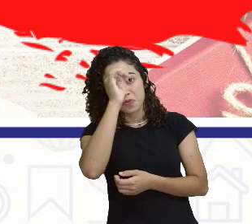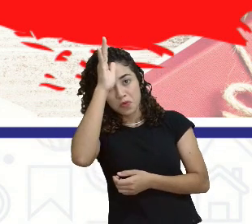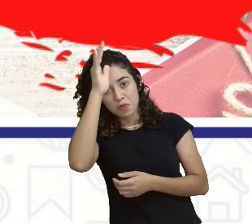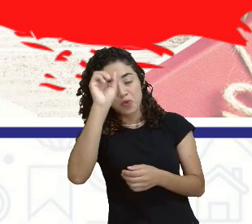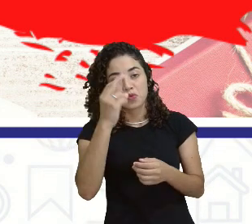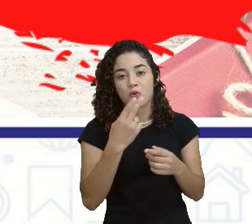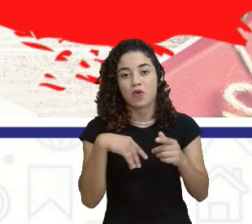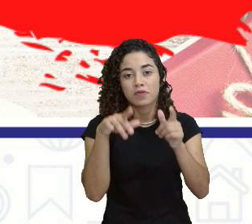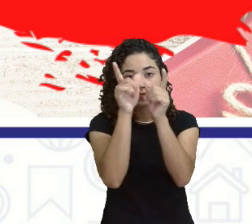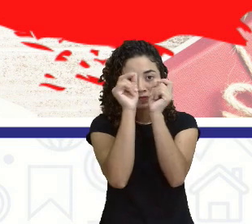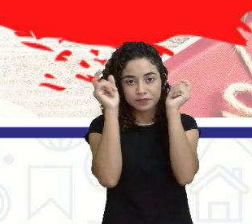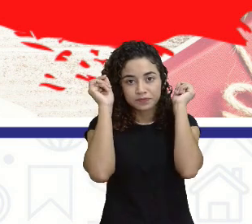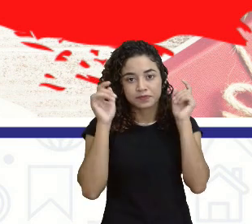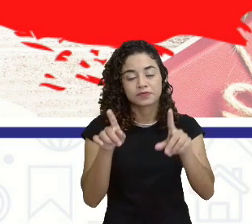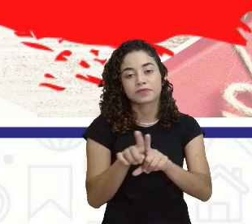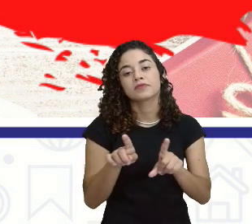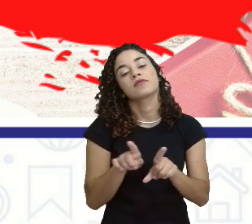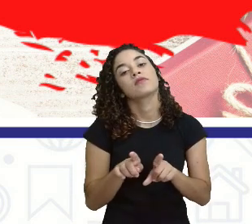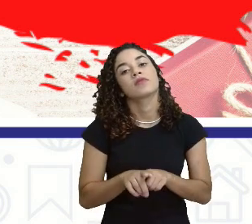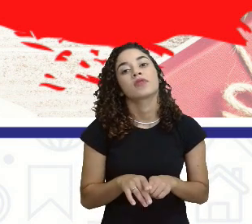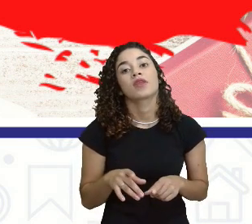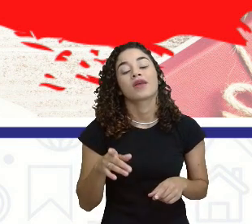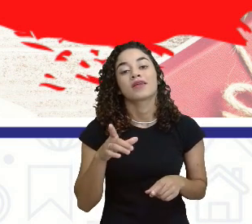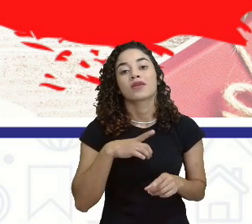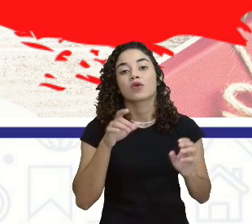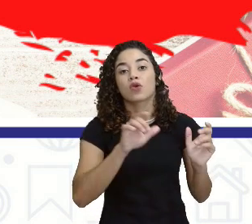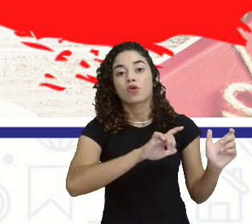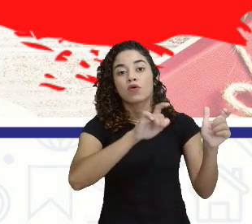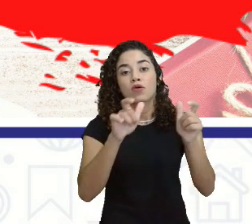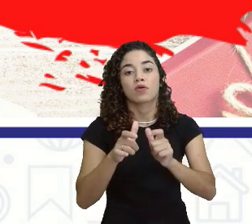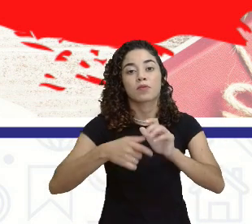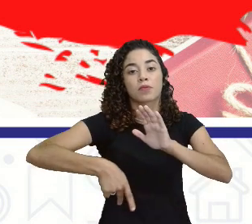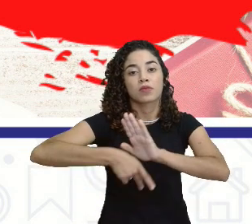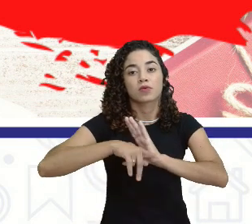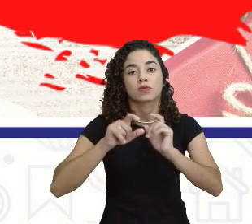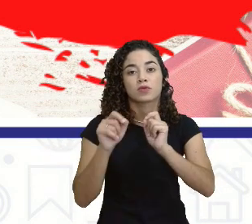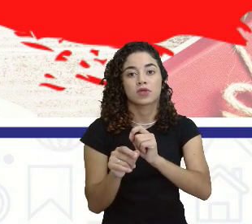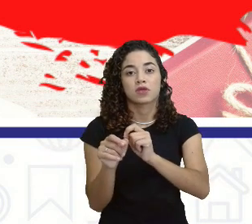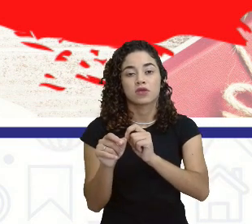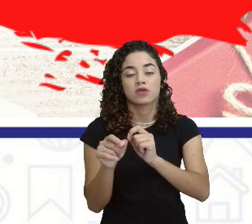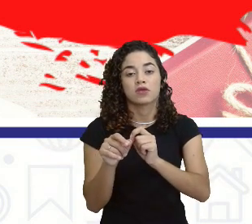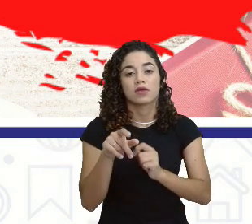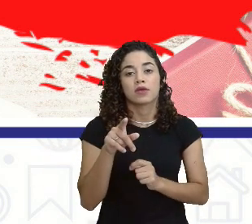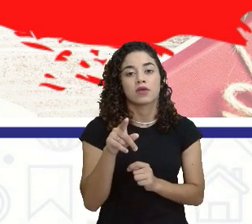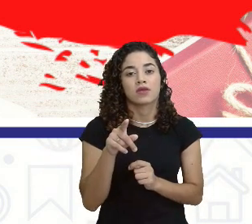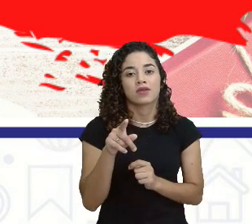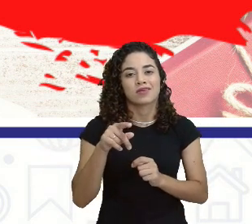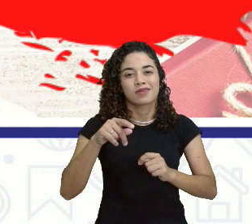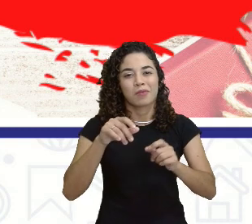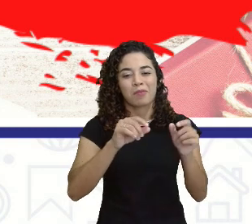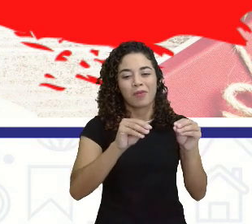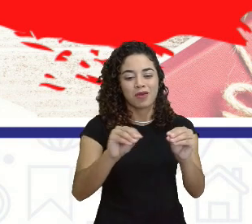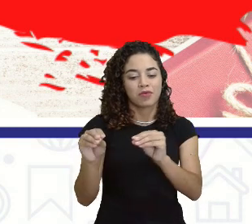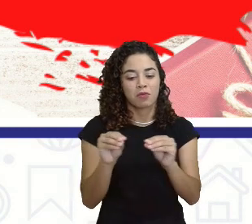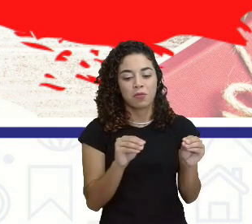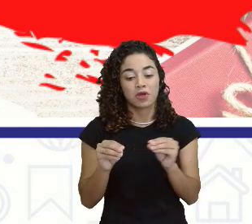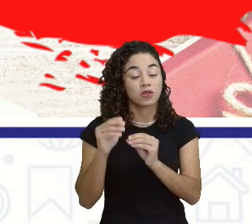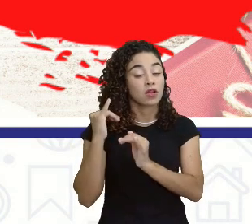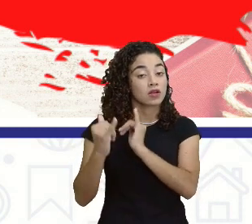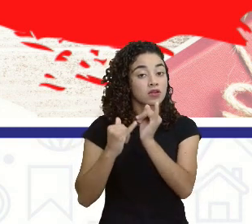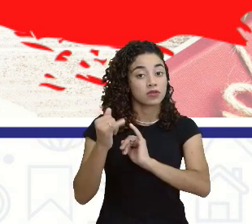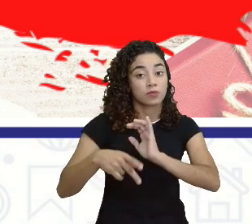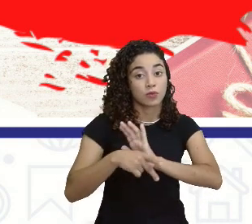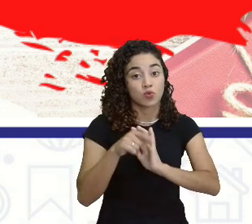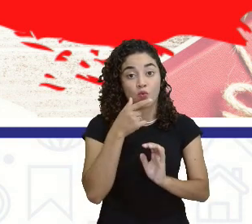Grega, se tornando local de peregrinação, certo? Então, a lenda, né, do Nicolau, ela